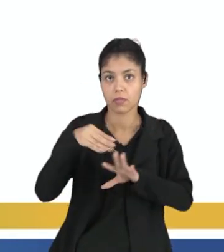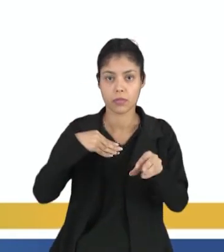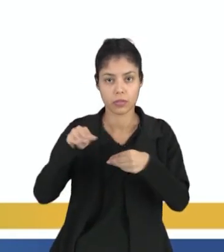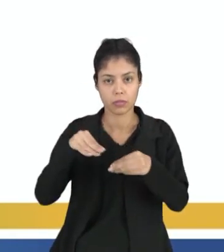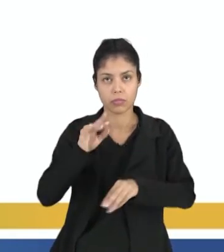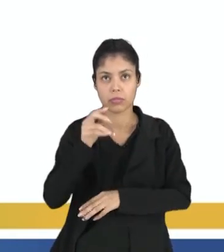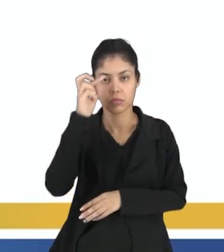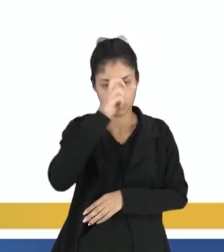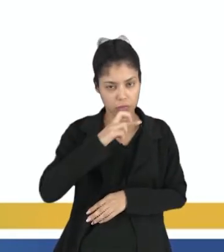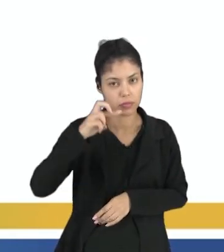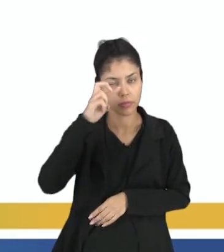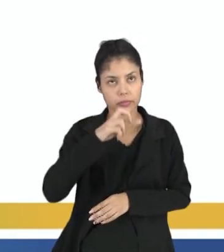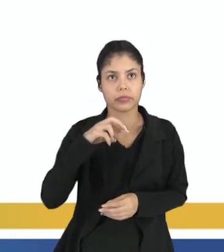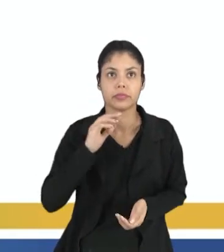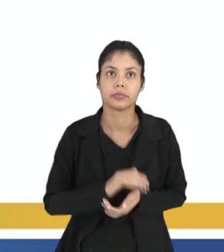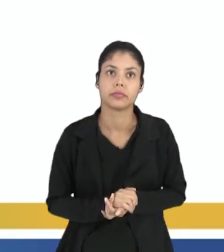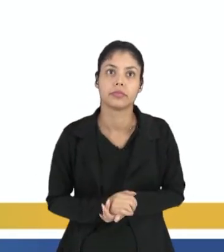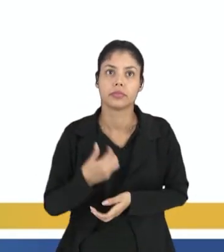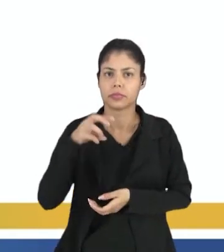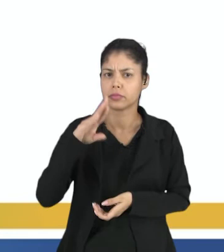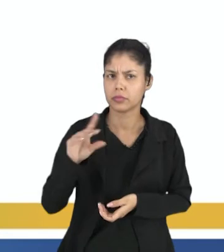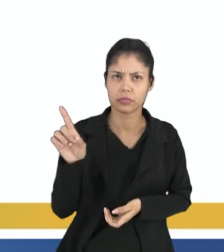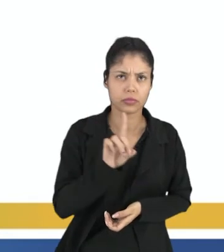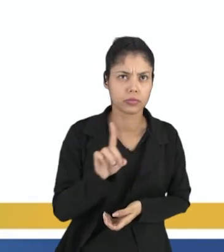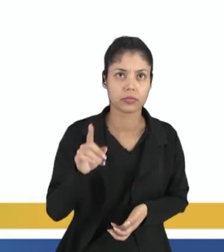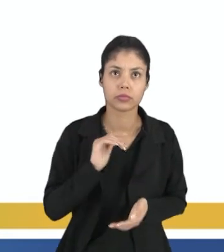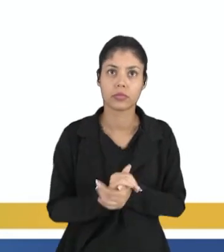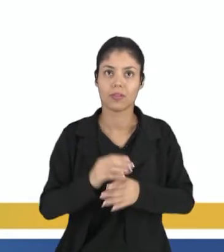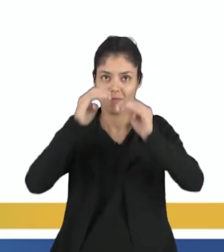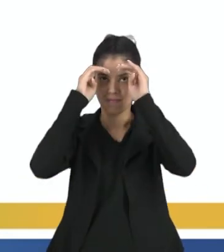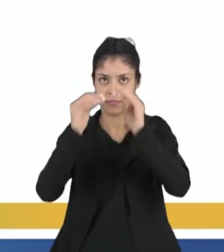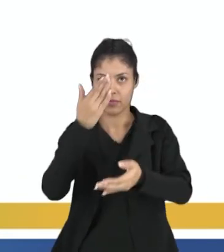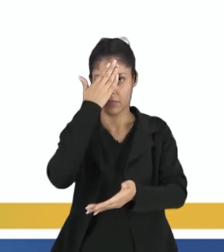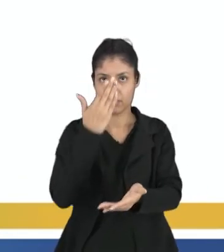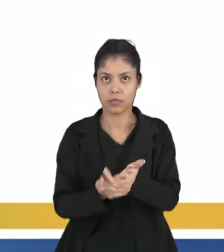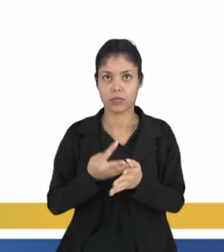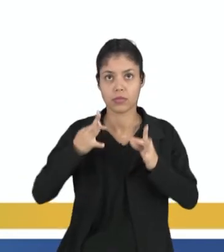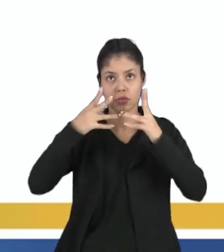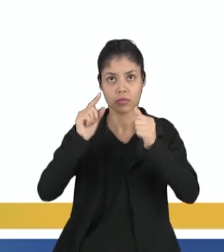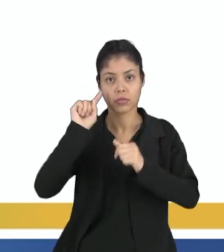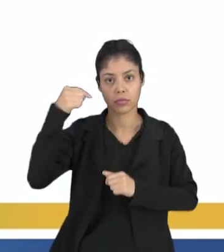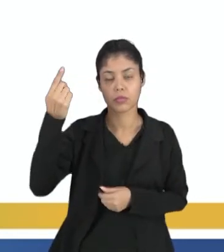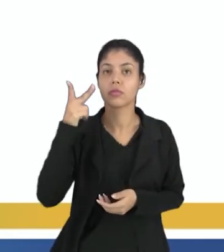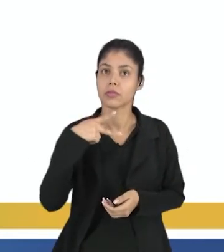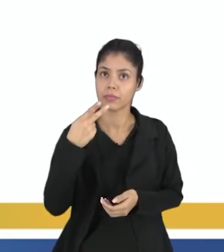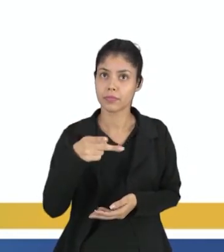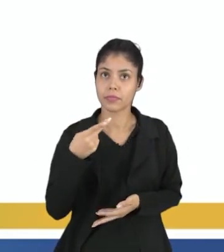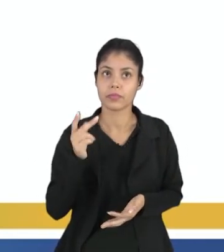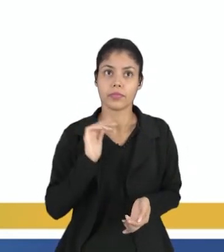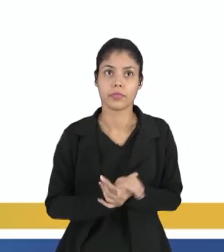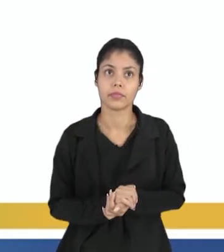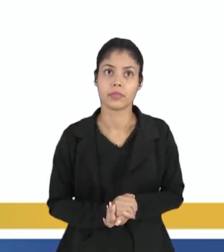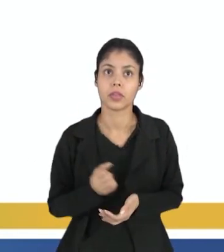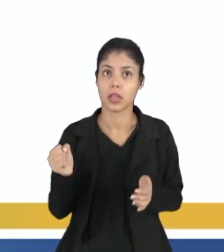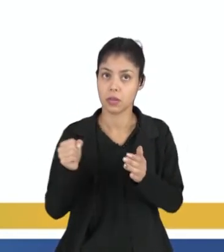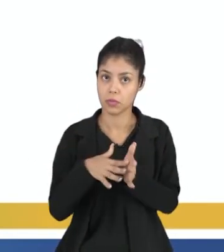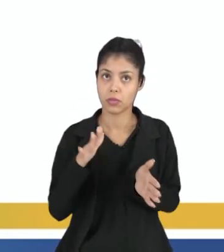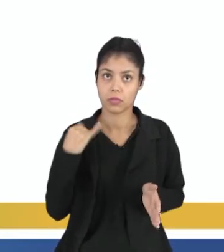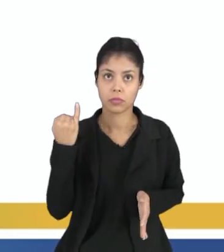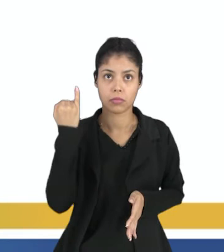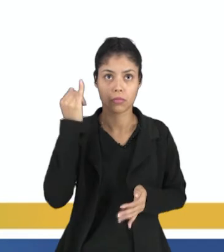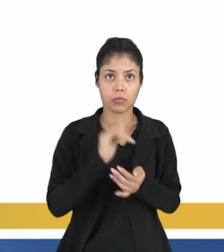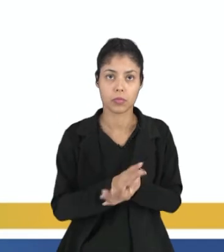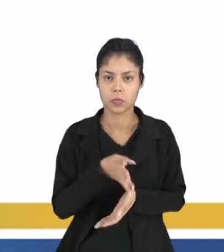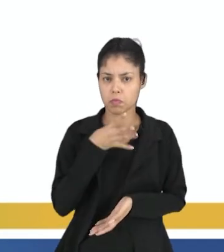e a flexibilidade analítica. Quem não lê é obrigado a acreditar em tudo aquilo que lhe dizem. É